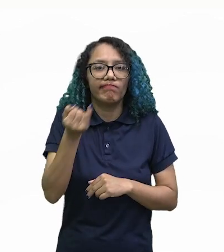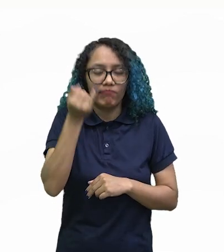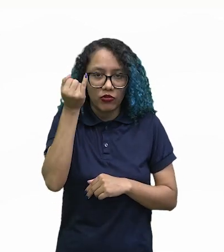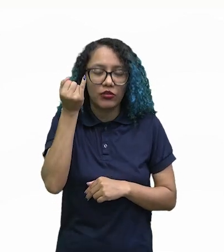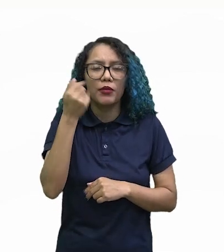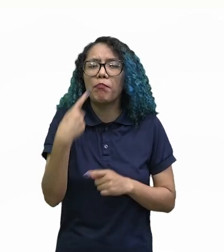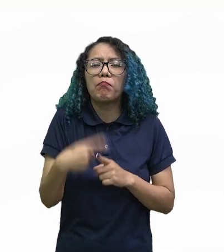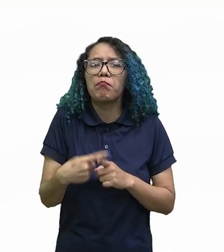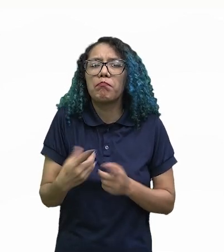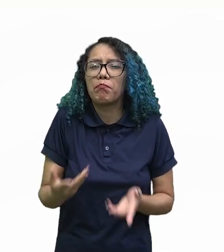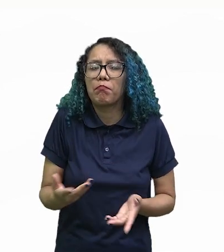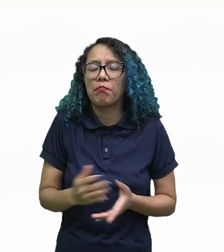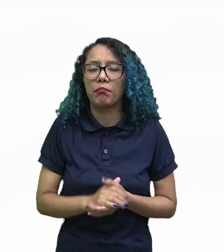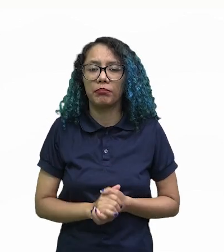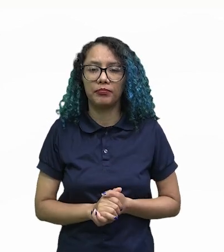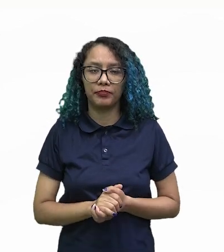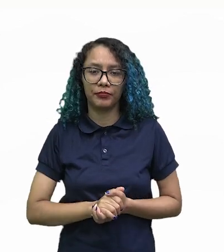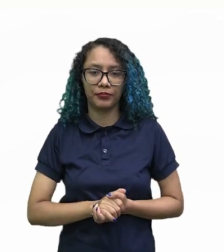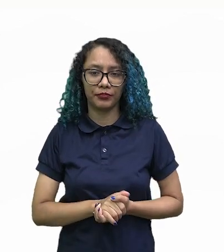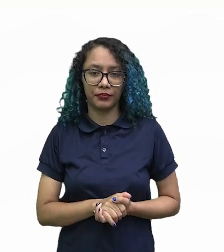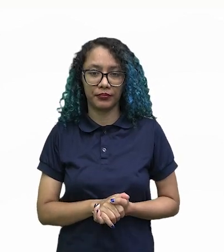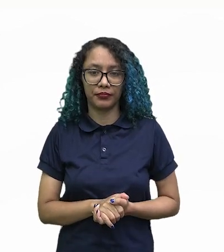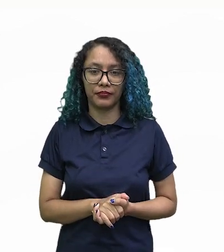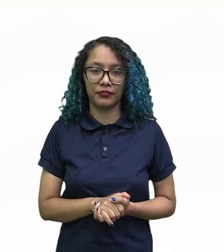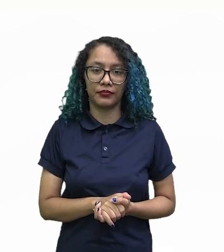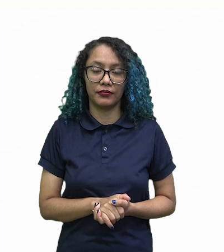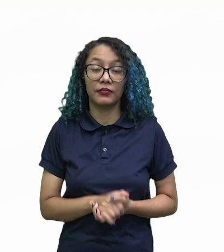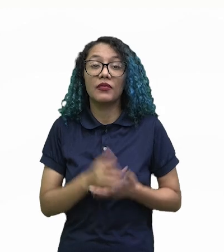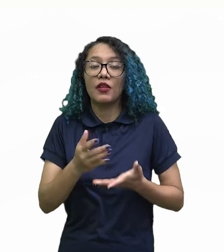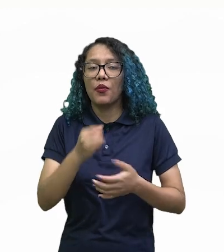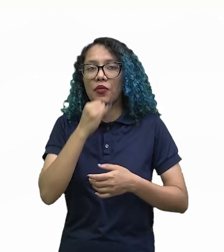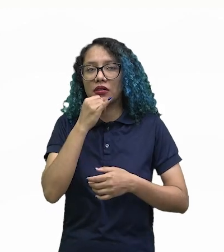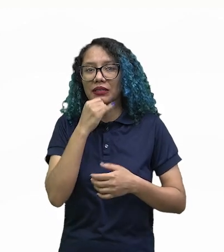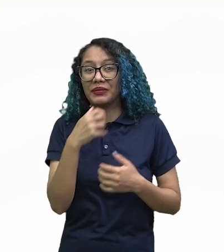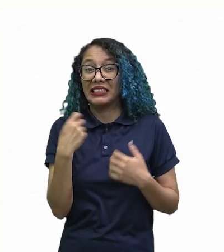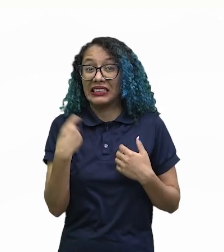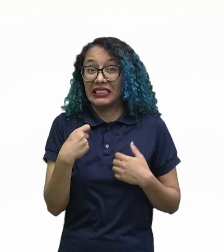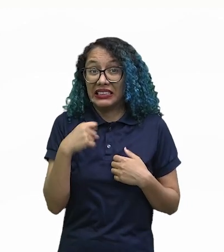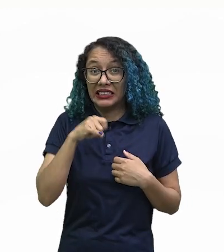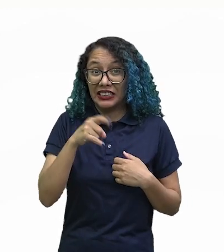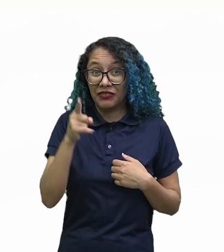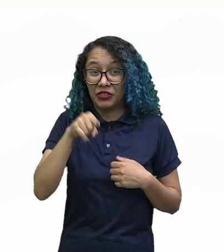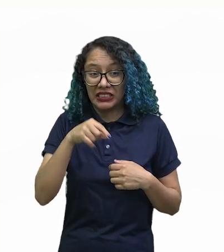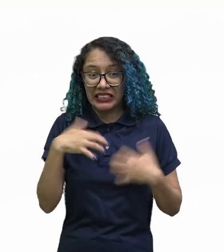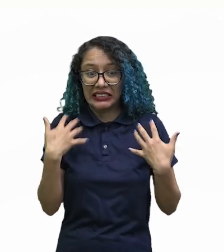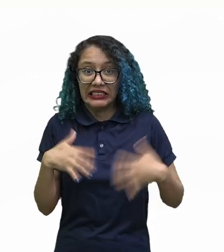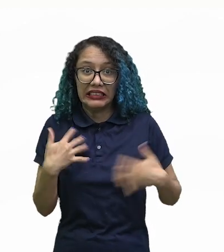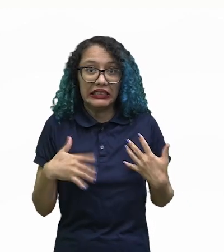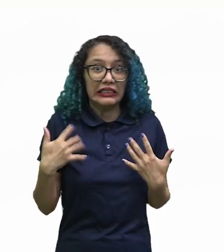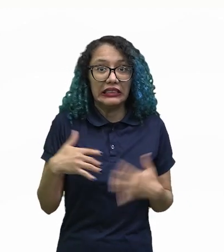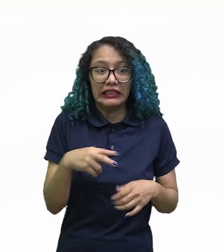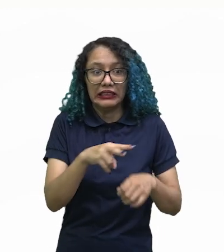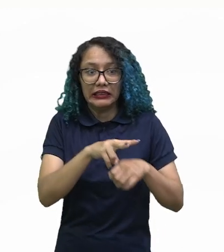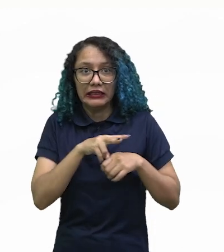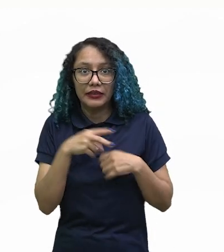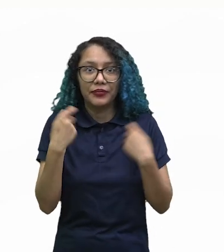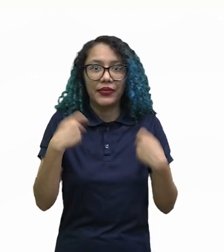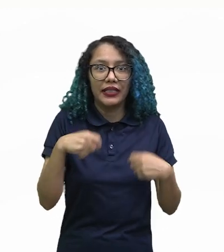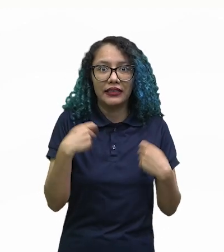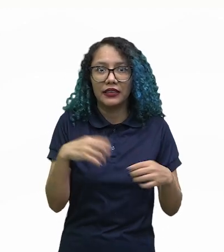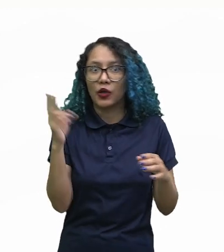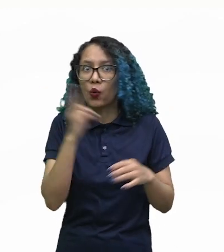importante, por quê? Porque na hora que você está ali muito agoniado para fazer o empréstimo, né, uma